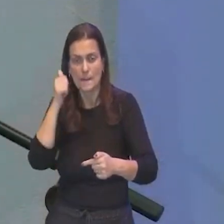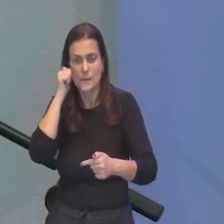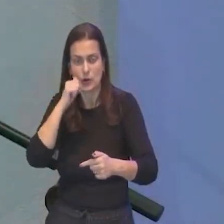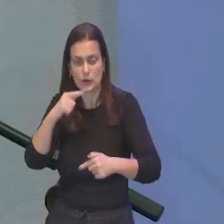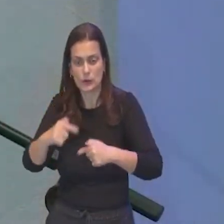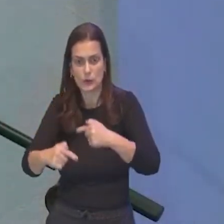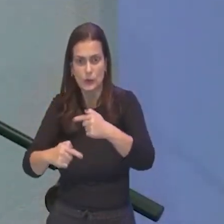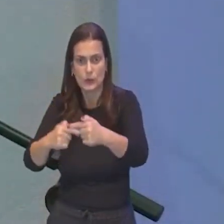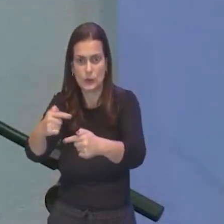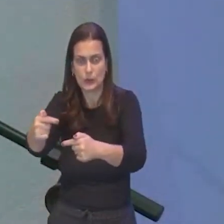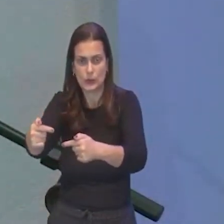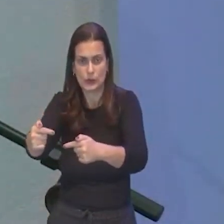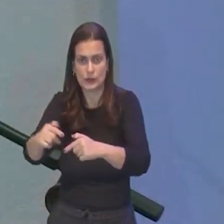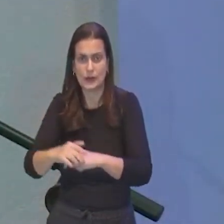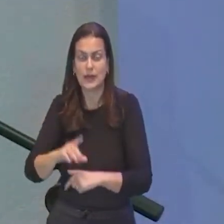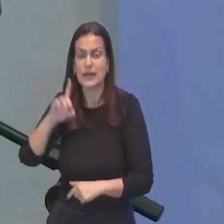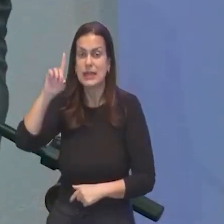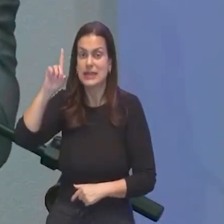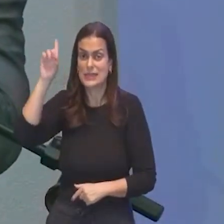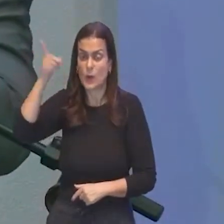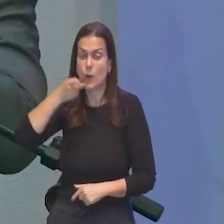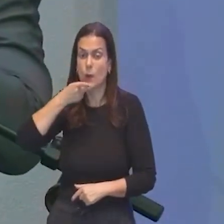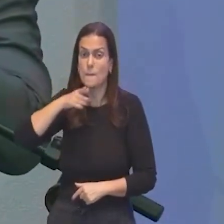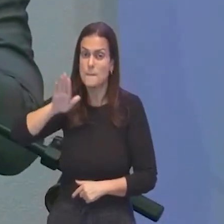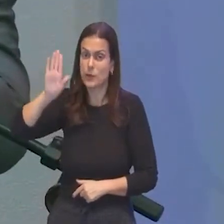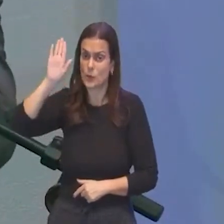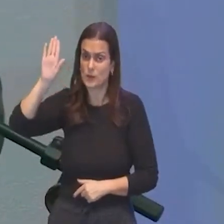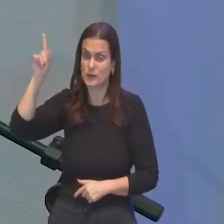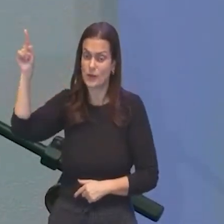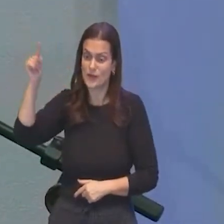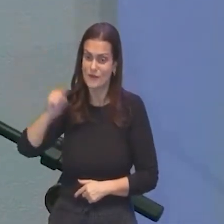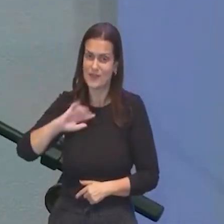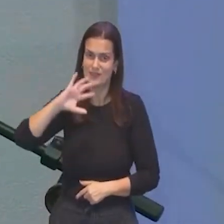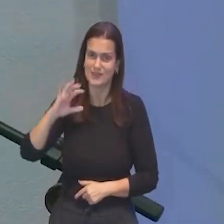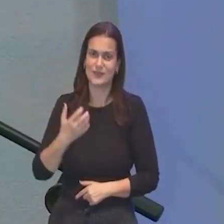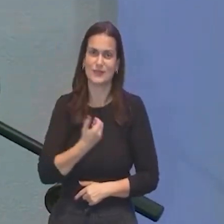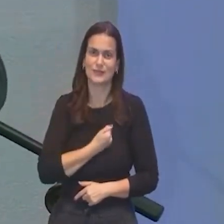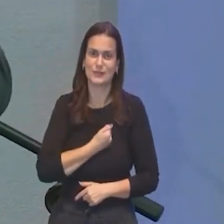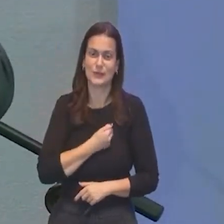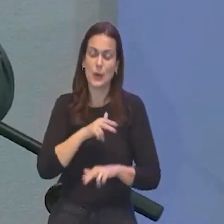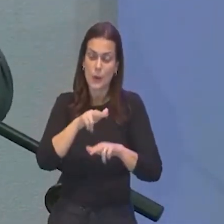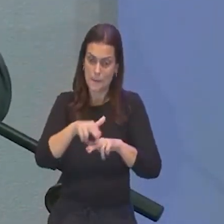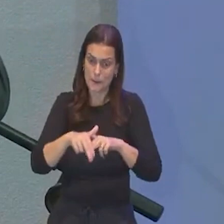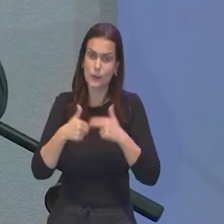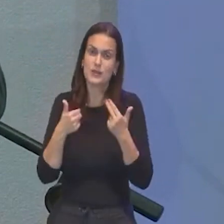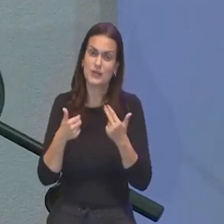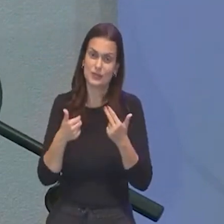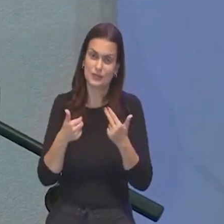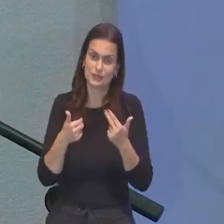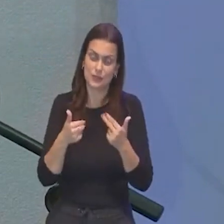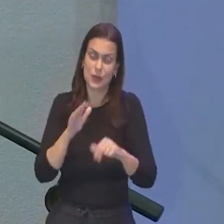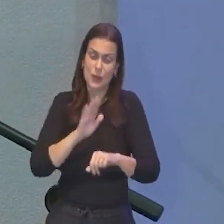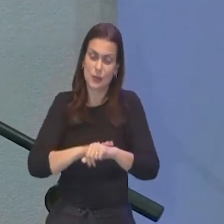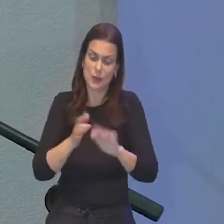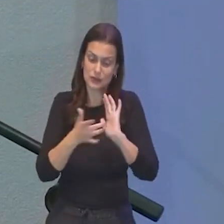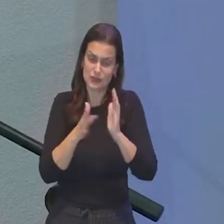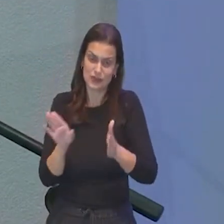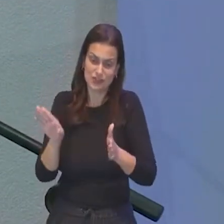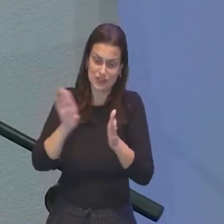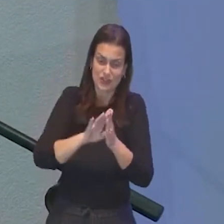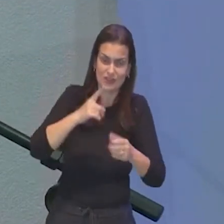Deus prometeu enviar o Salvador, e é por isso que quando Jesus entra em Jerusalém, o povo grita: salva-nos, Senhor.